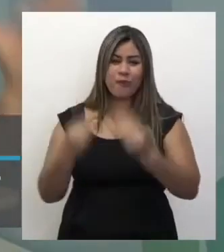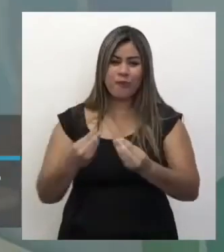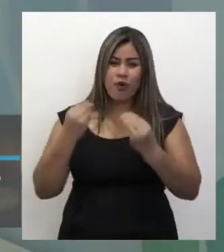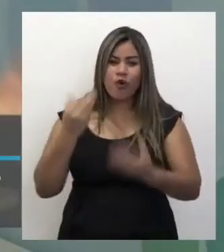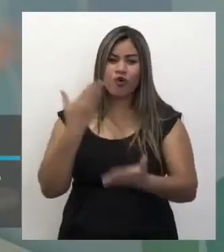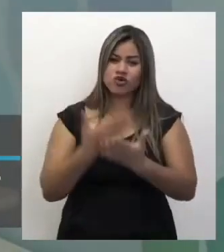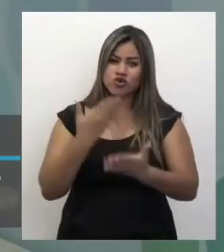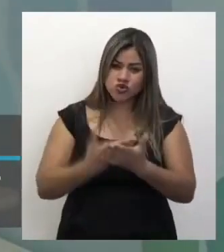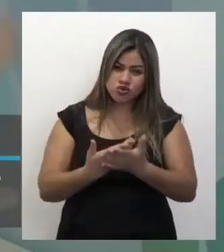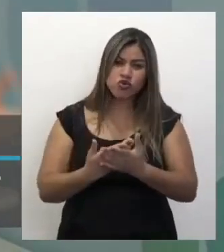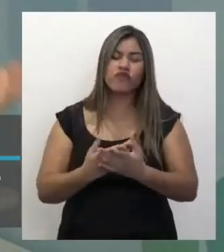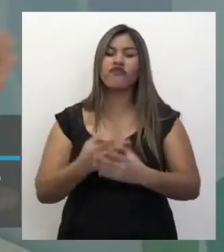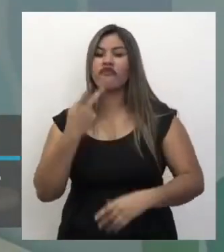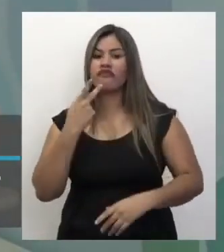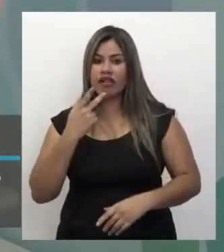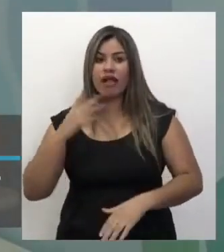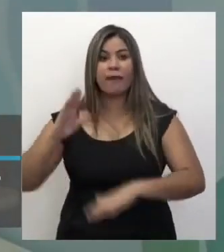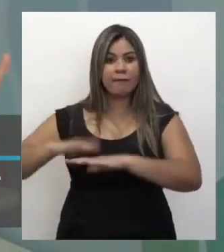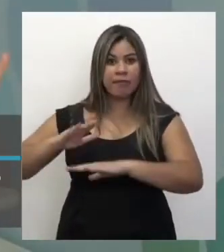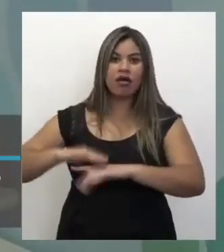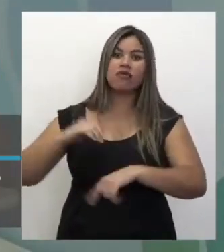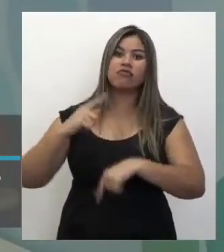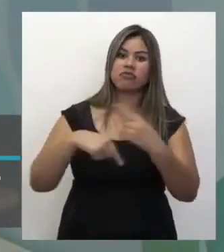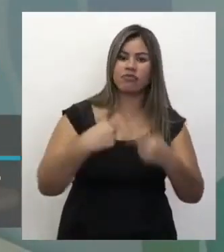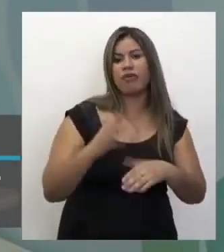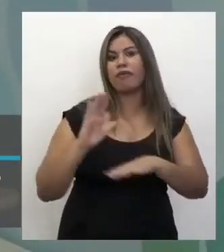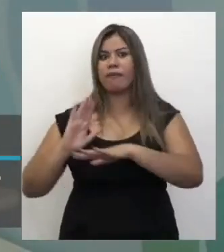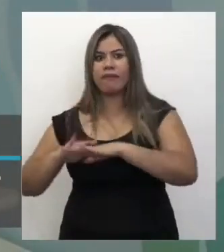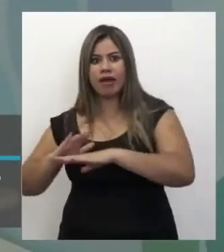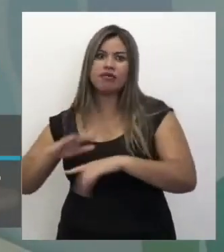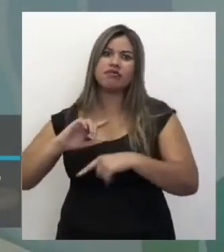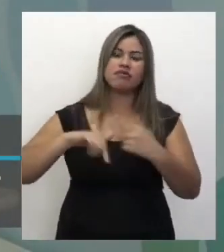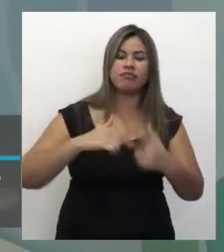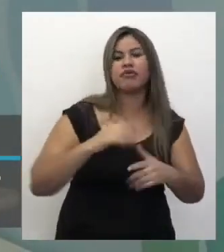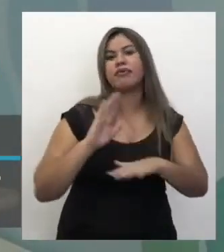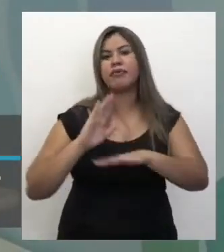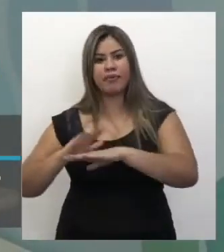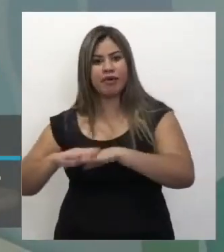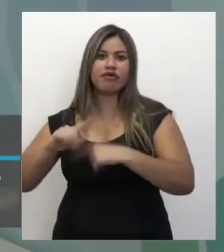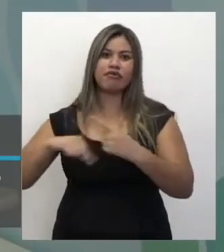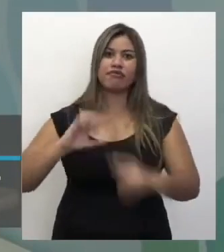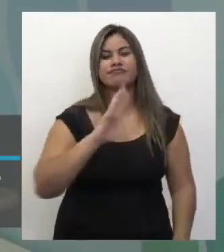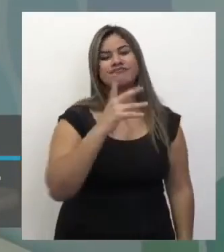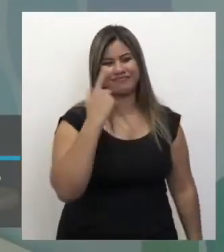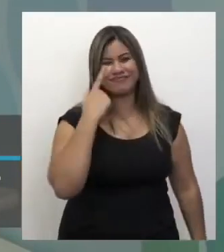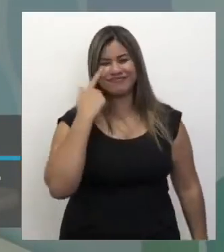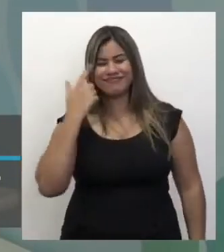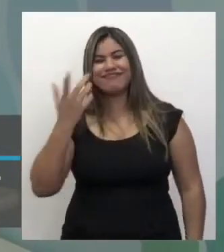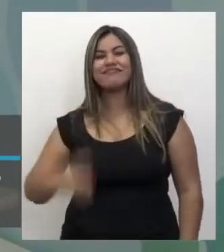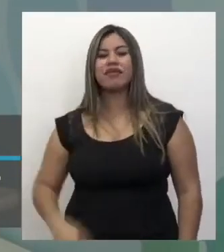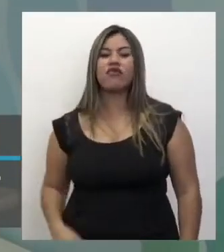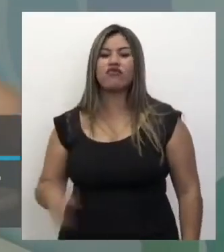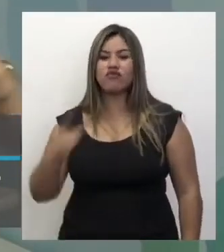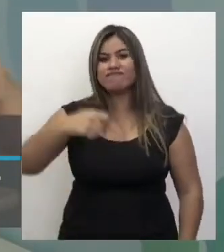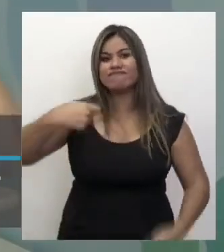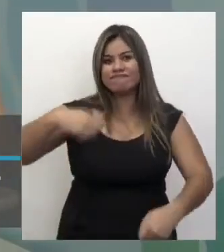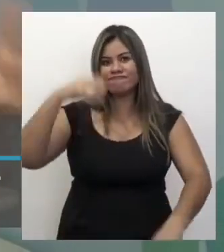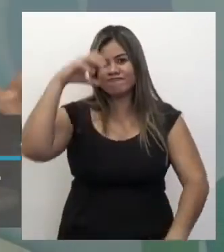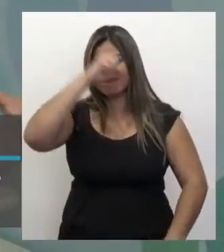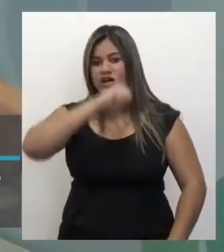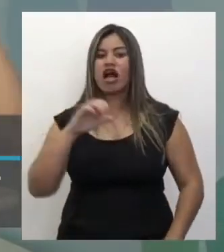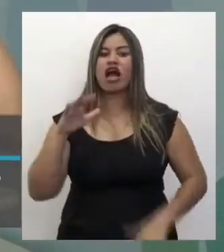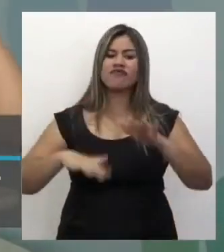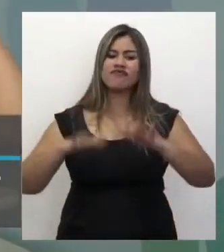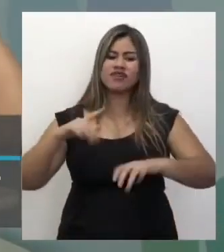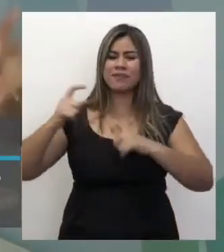de causa e efeito, causa e consequência. Aguarde, tá bom? Que vocês precisam muito saber. Eu ainda falo para a Andréia, assim, o aluno que vai lá, passa